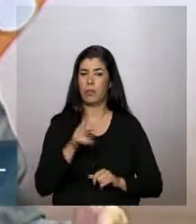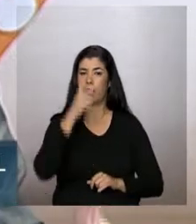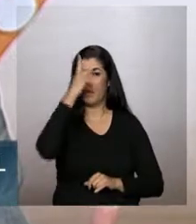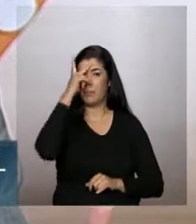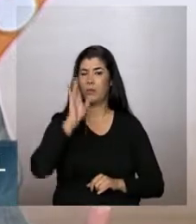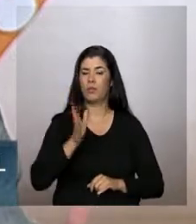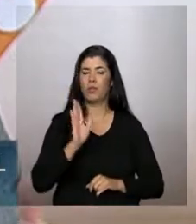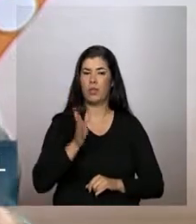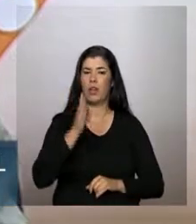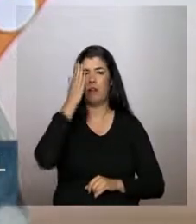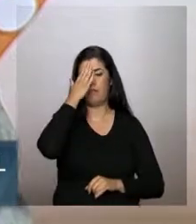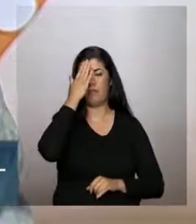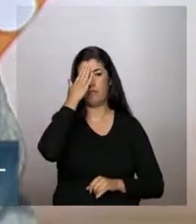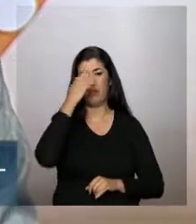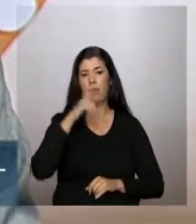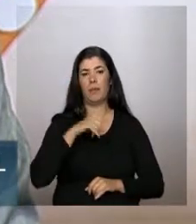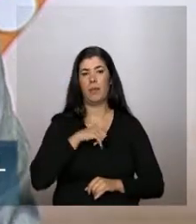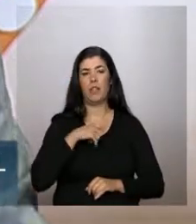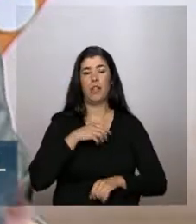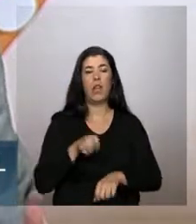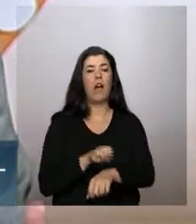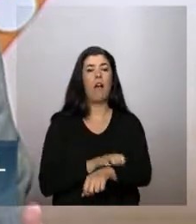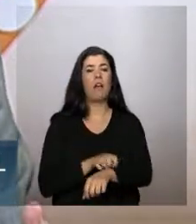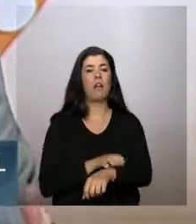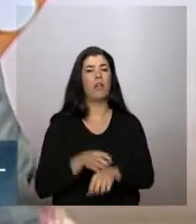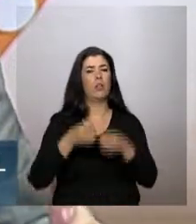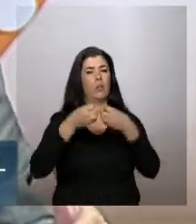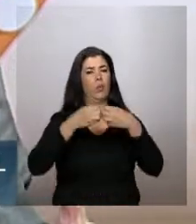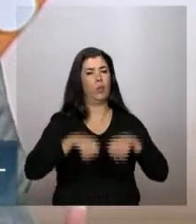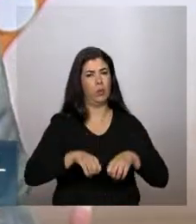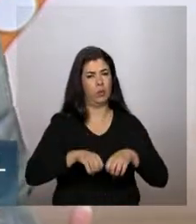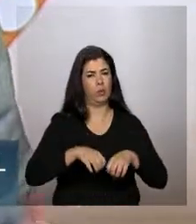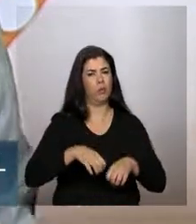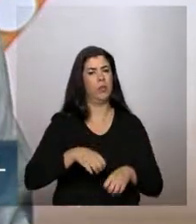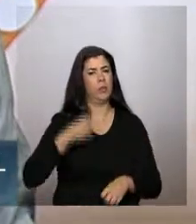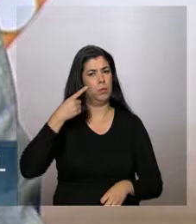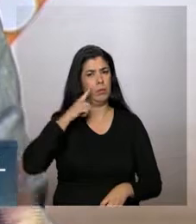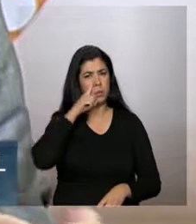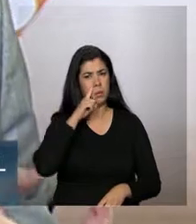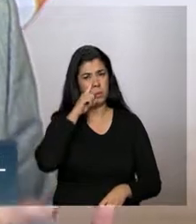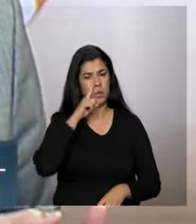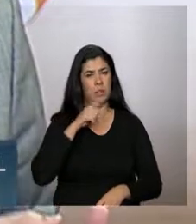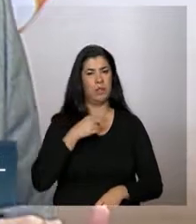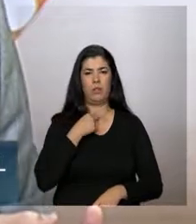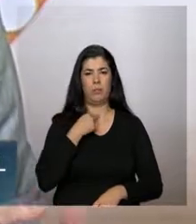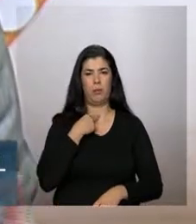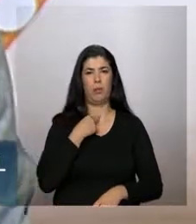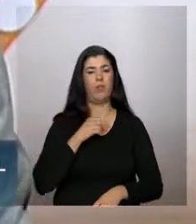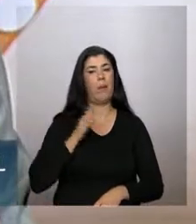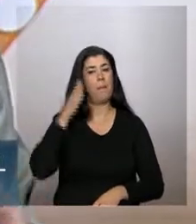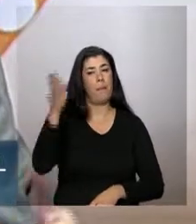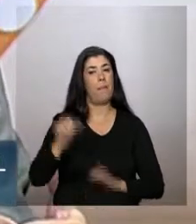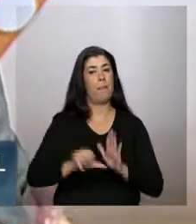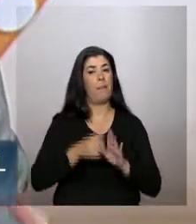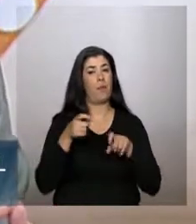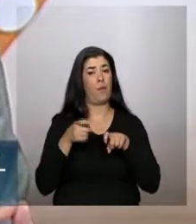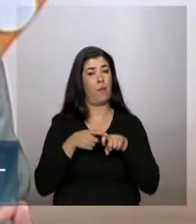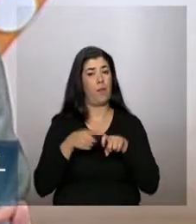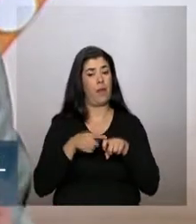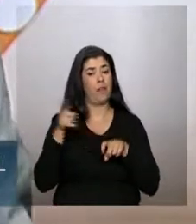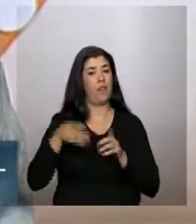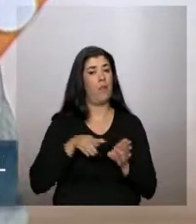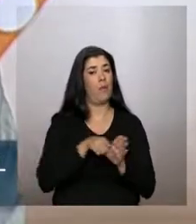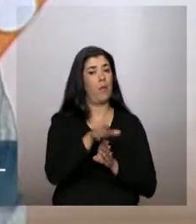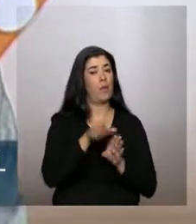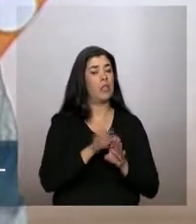normalmente já sabem, tá certo? Que têm alergia ao ovo de forma severa, que devem procurar o seu médico para ter a orientação